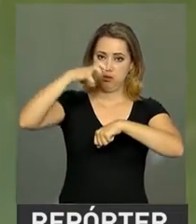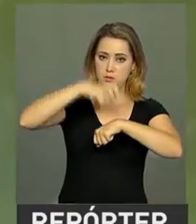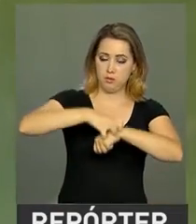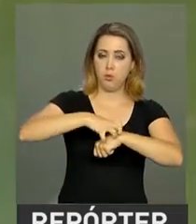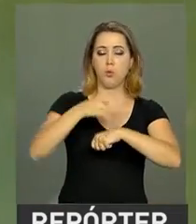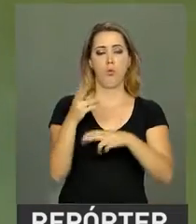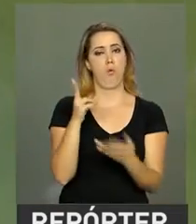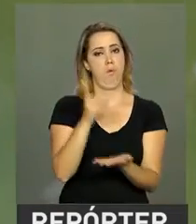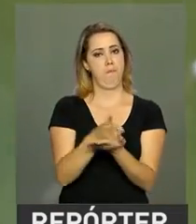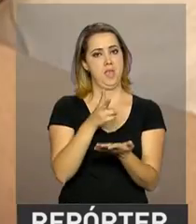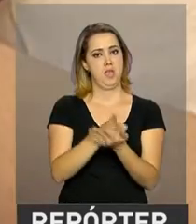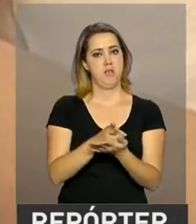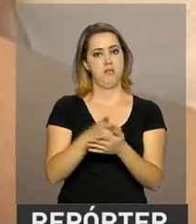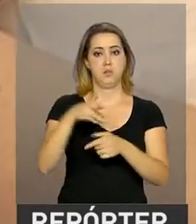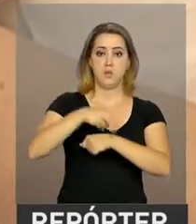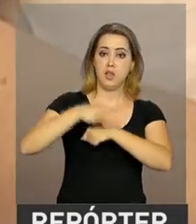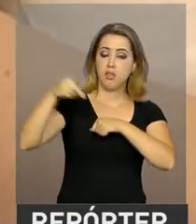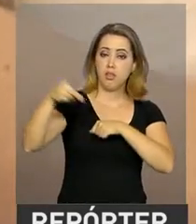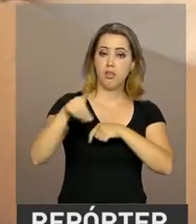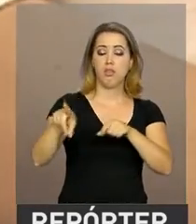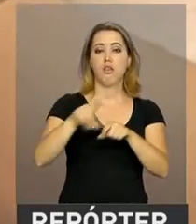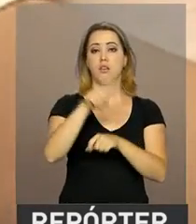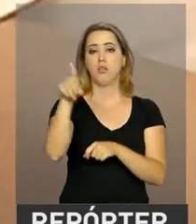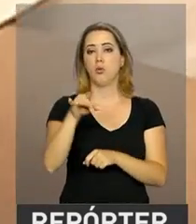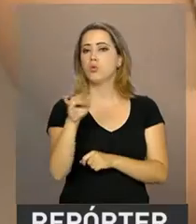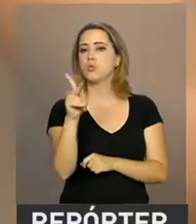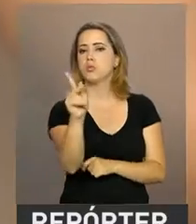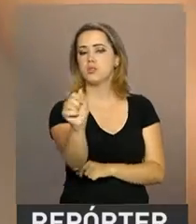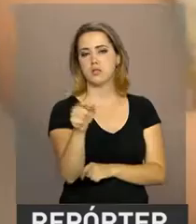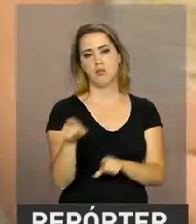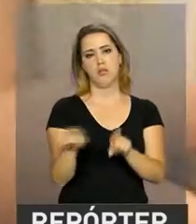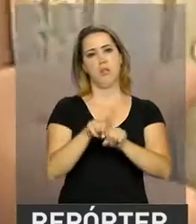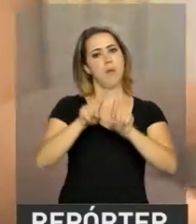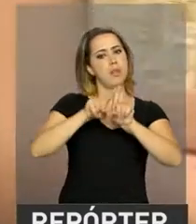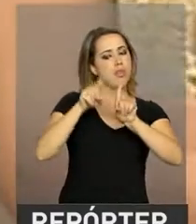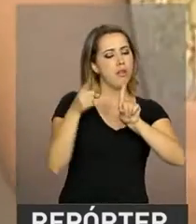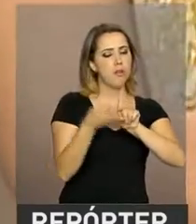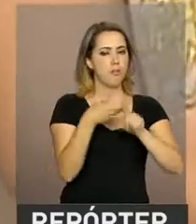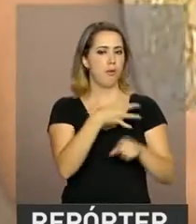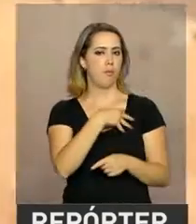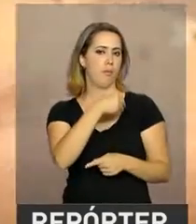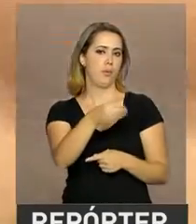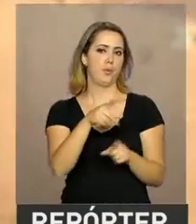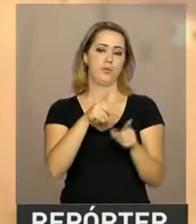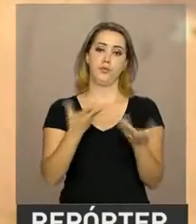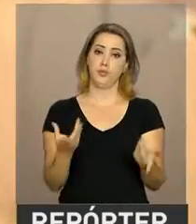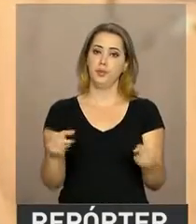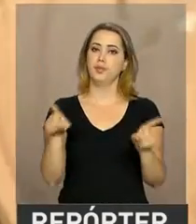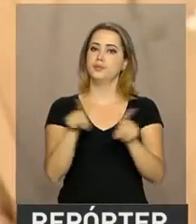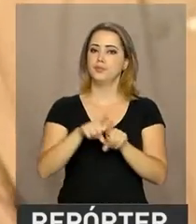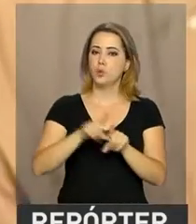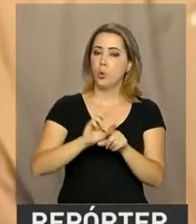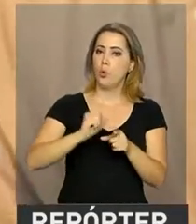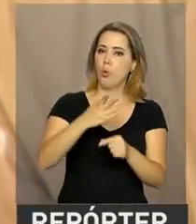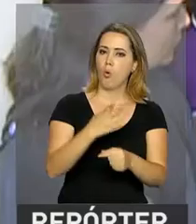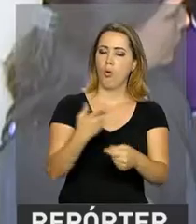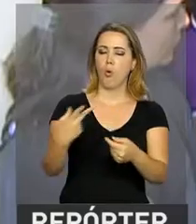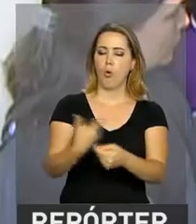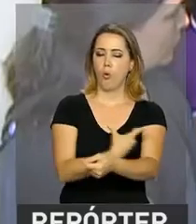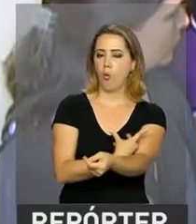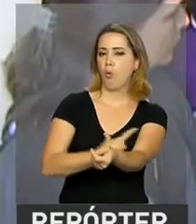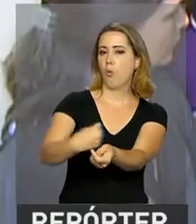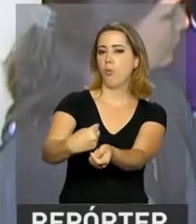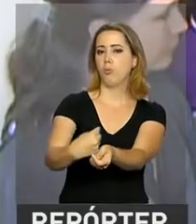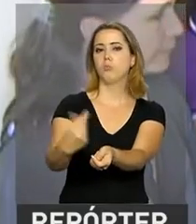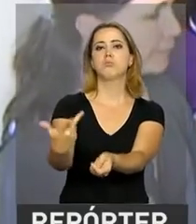da dengue e da música a doença também pode ser repassada da mãe para o filho durante a gravidez ou por transfusão de sangue